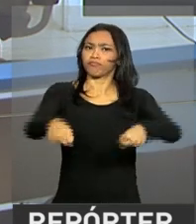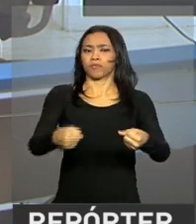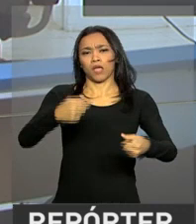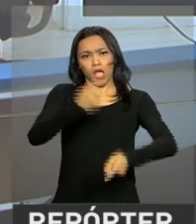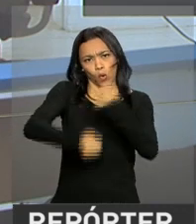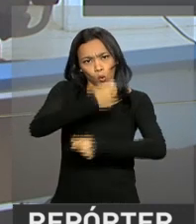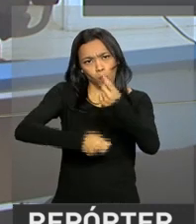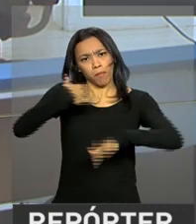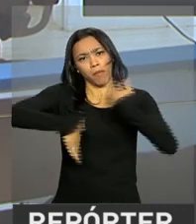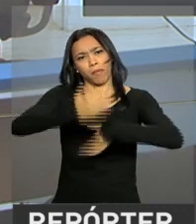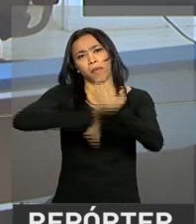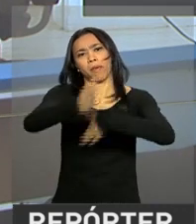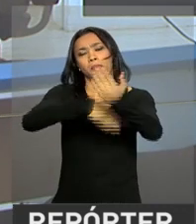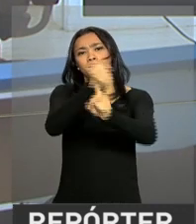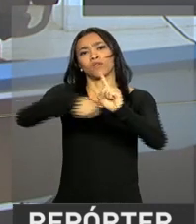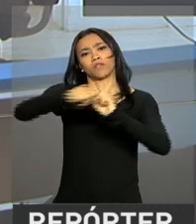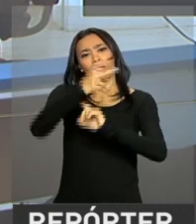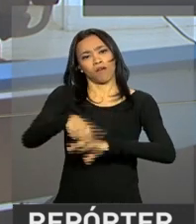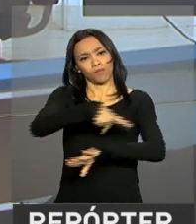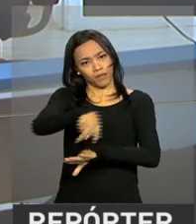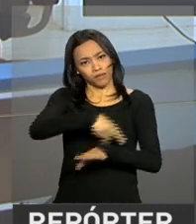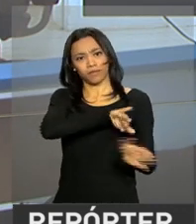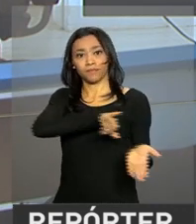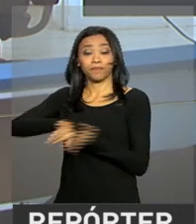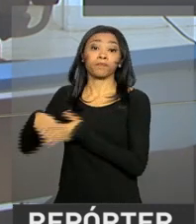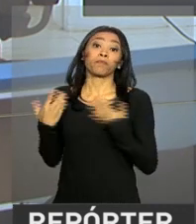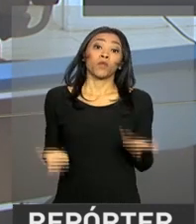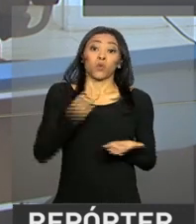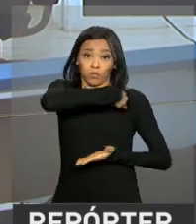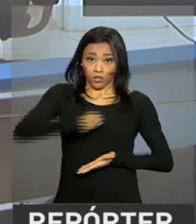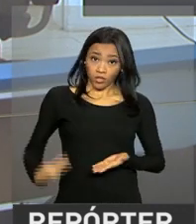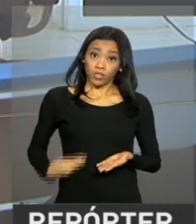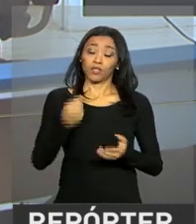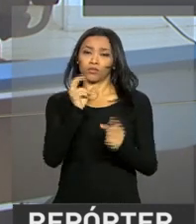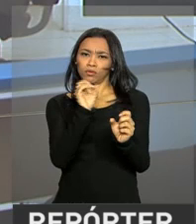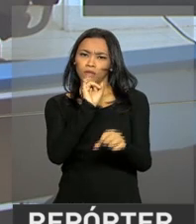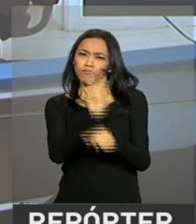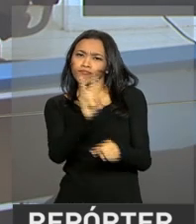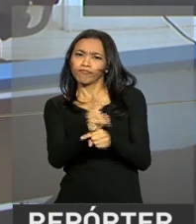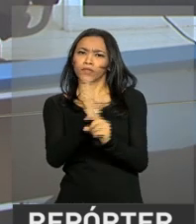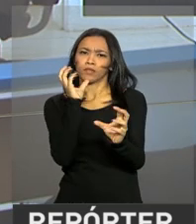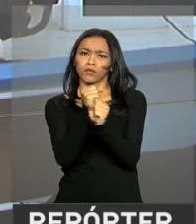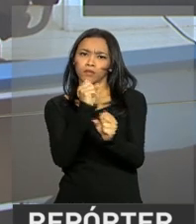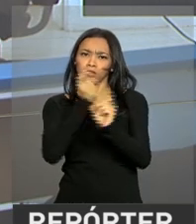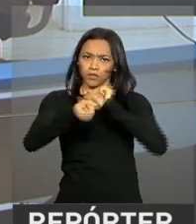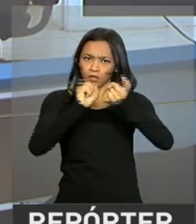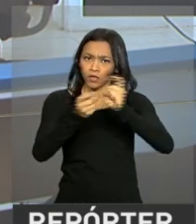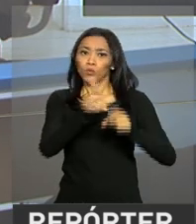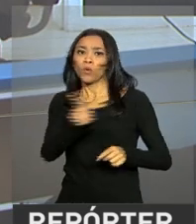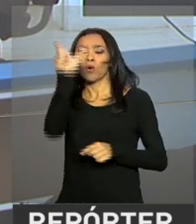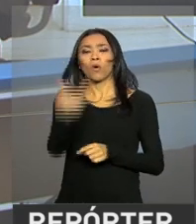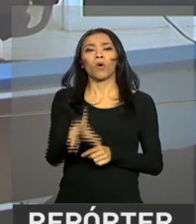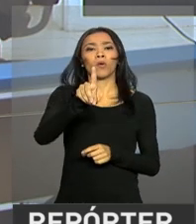econômico e para o progresso social do país o ministro interino do planejamento Diogo Oliveira anunciou a redução de cargos e